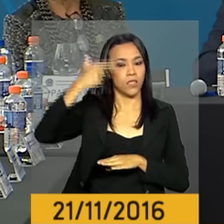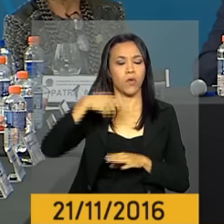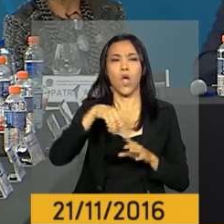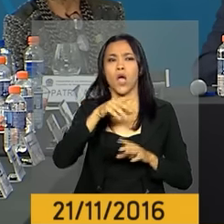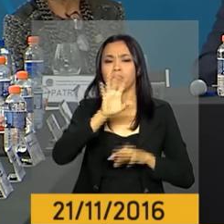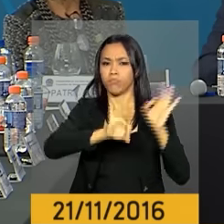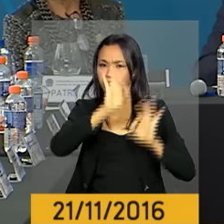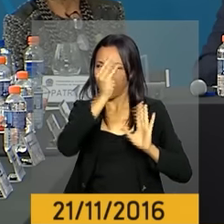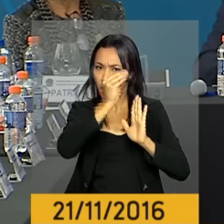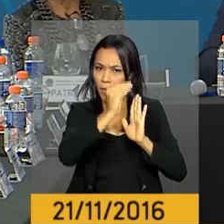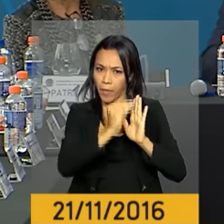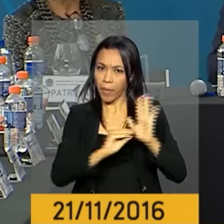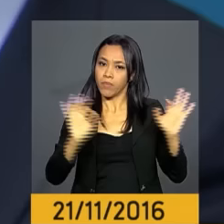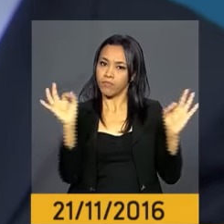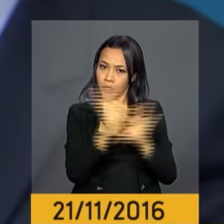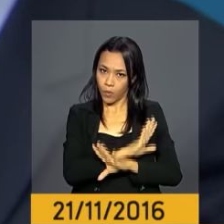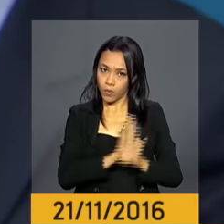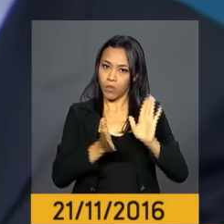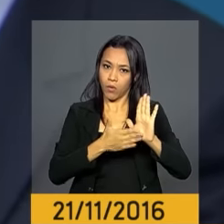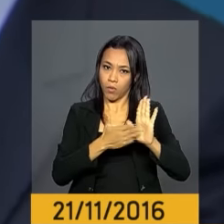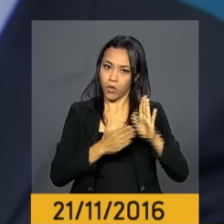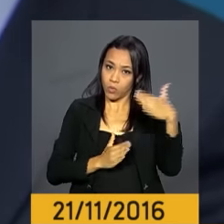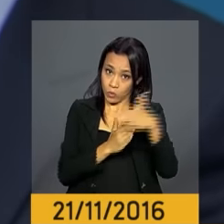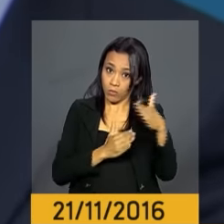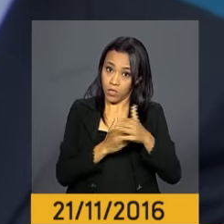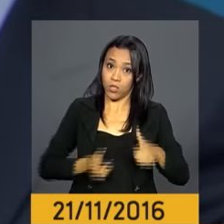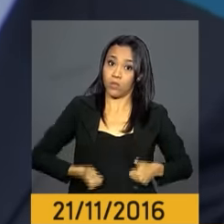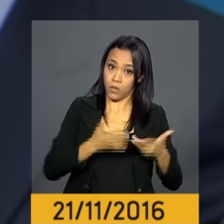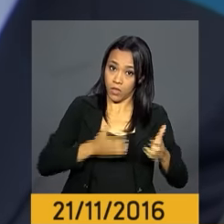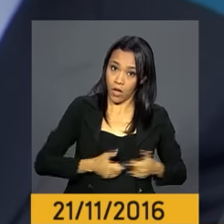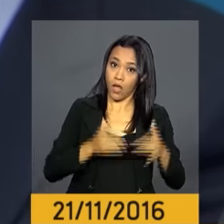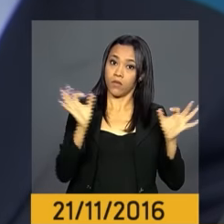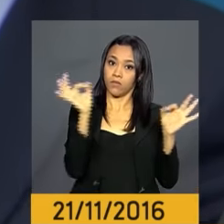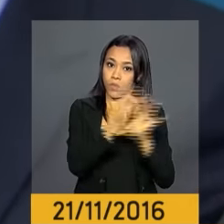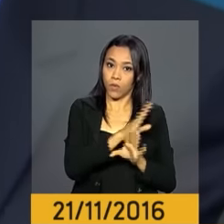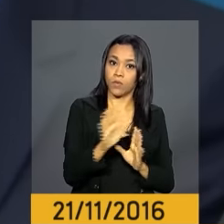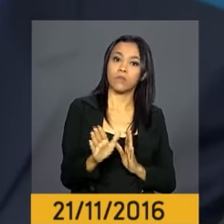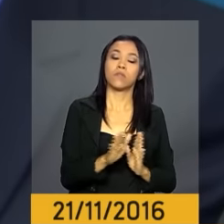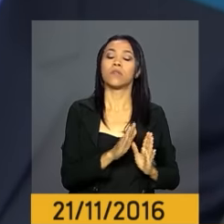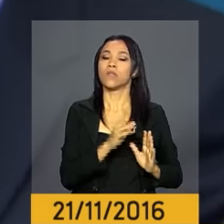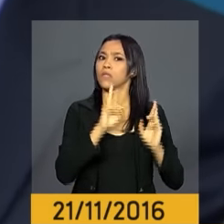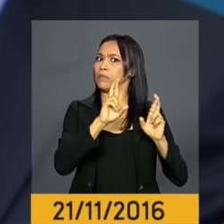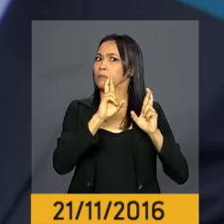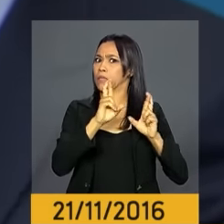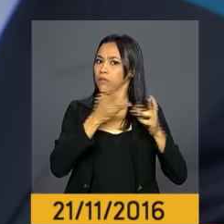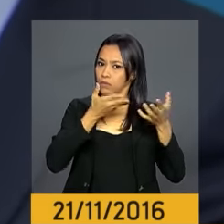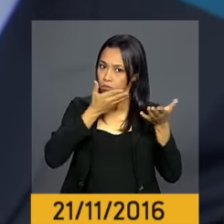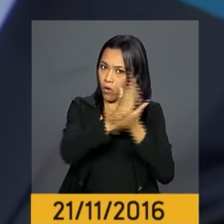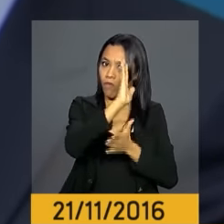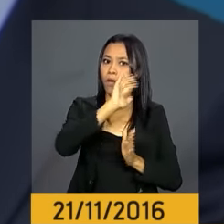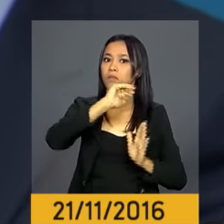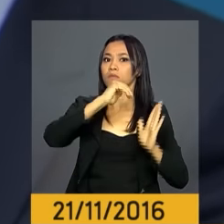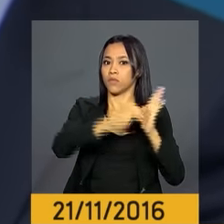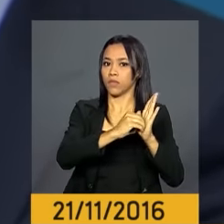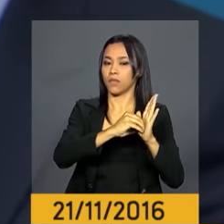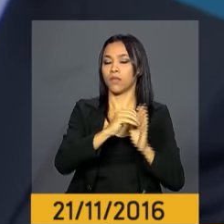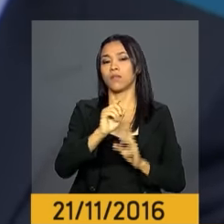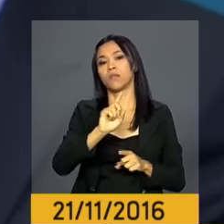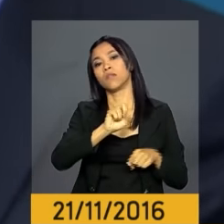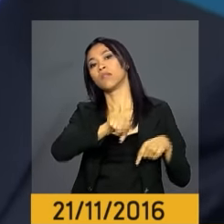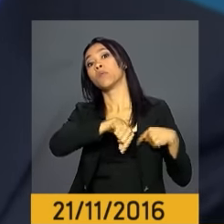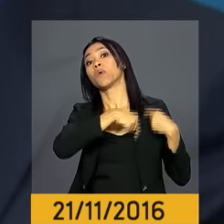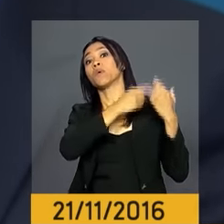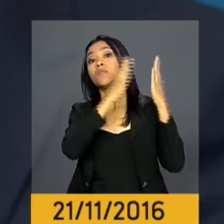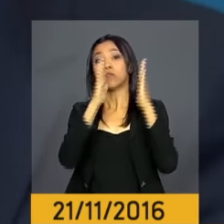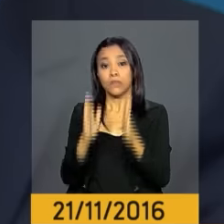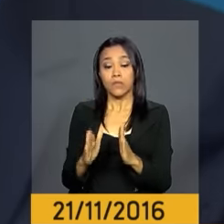a proposta do teto, que certa e seguramente, pelo menos esperamos, venha a ser aprovada no Senado, nós imediatamente remeteremos